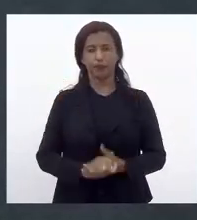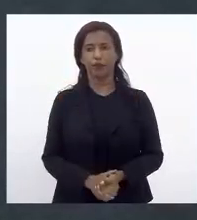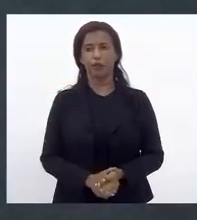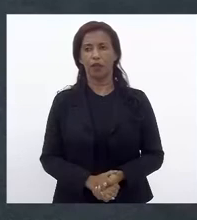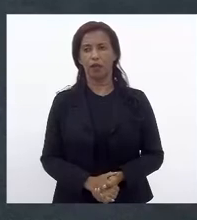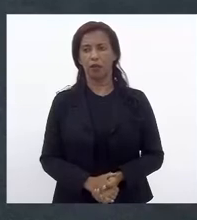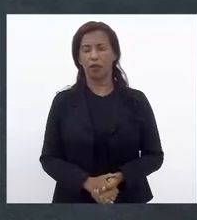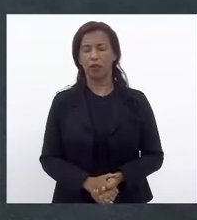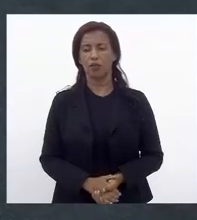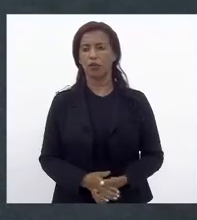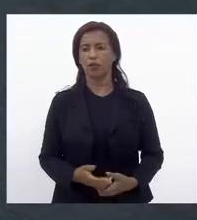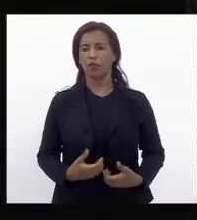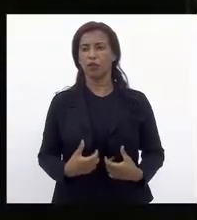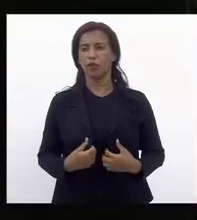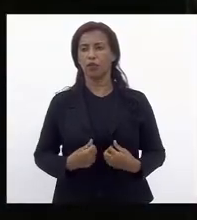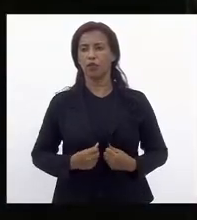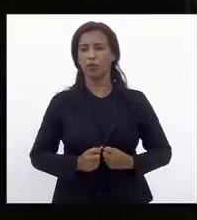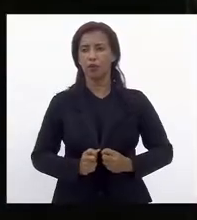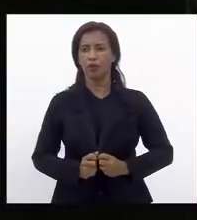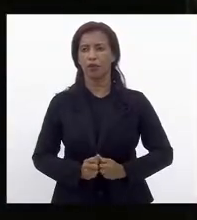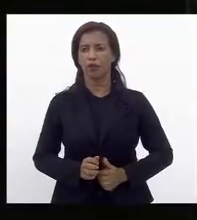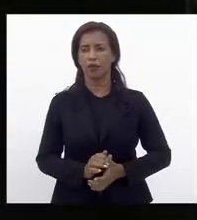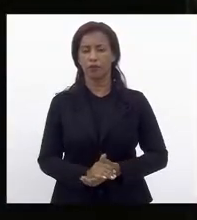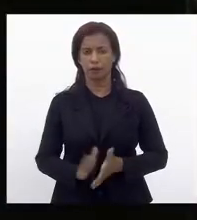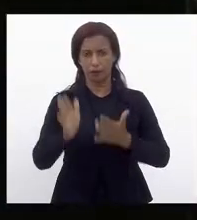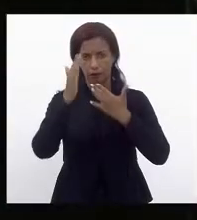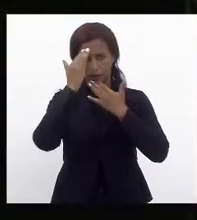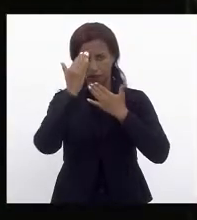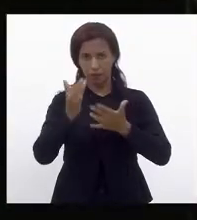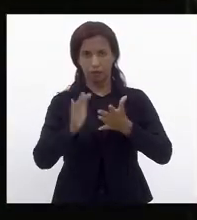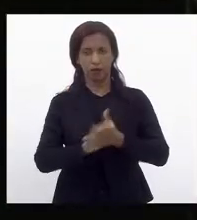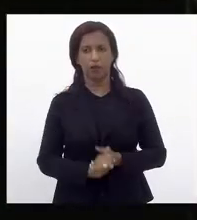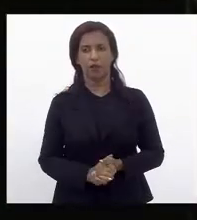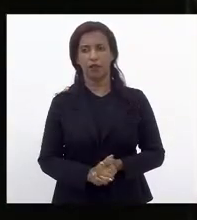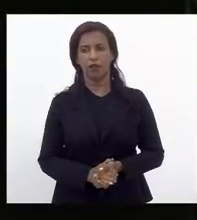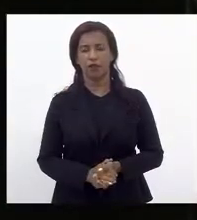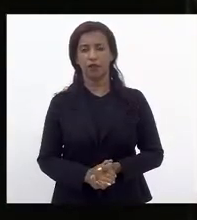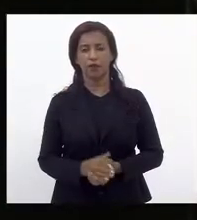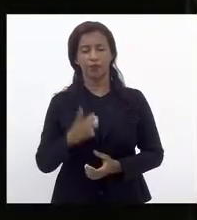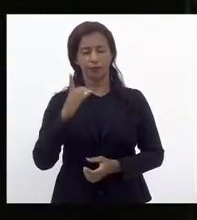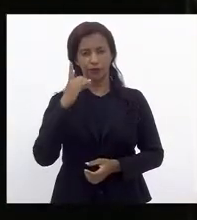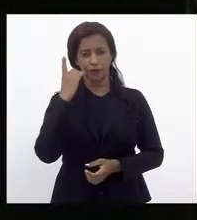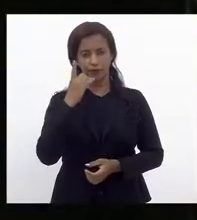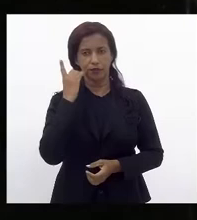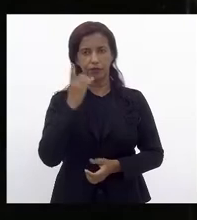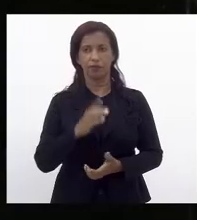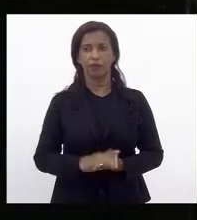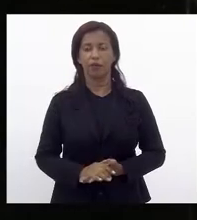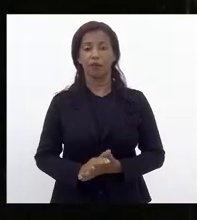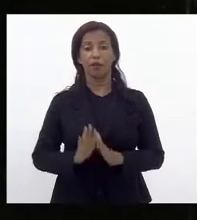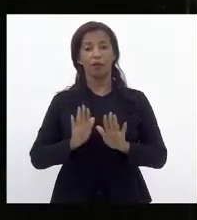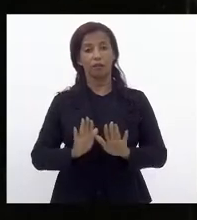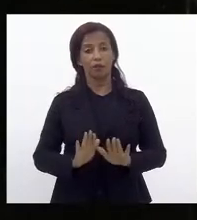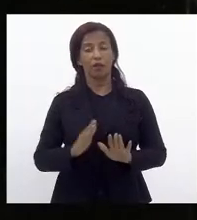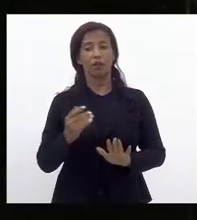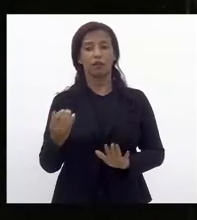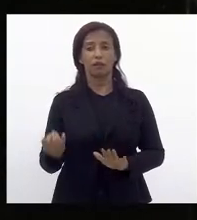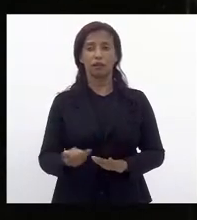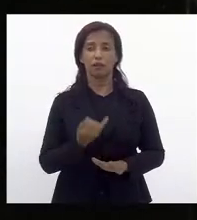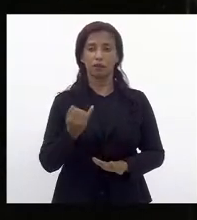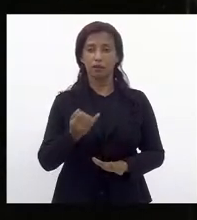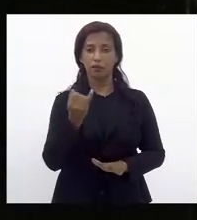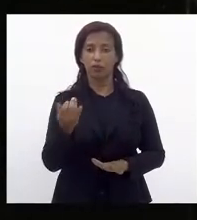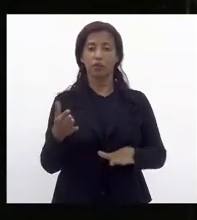deputada enfermeira Rejane. Muito obrigada, deputada Renata Souza. Mas a importância